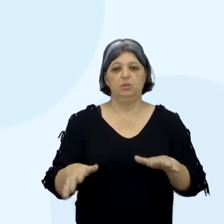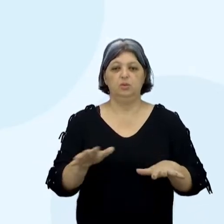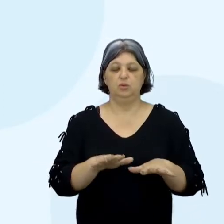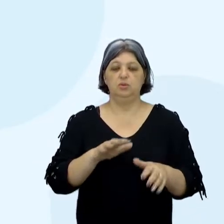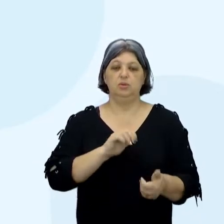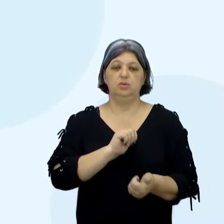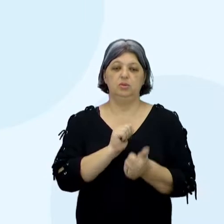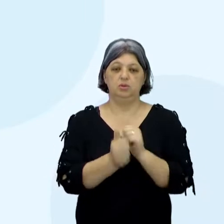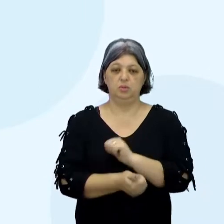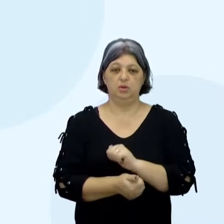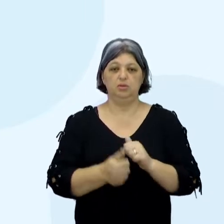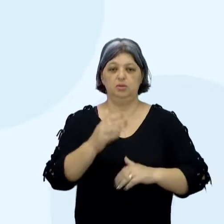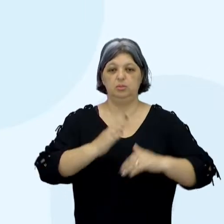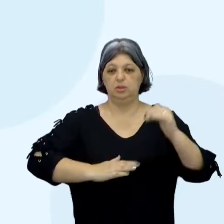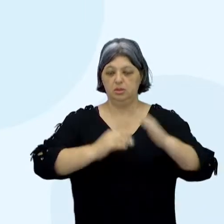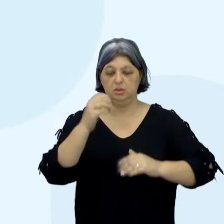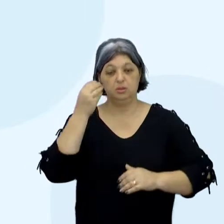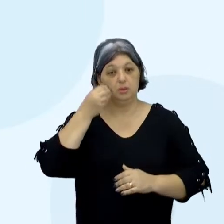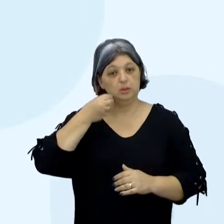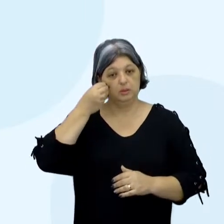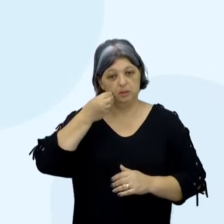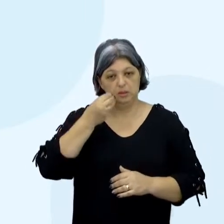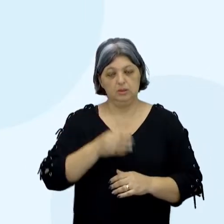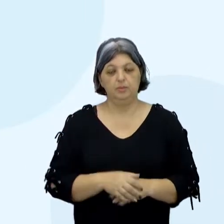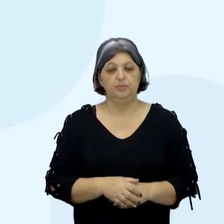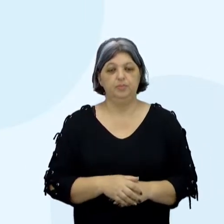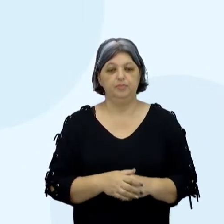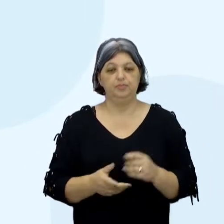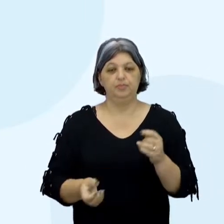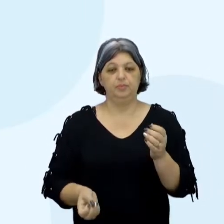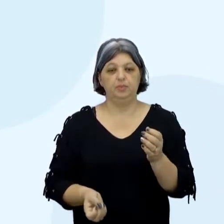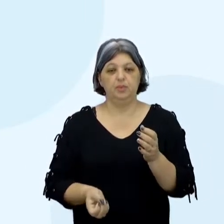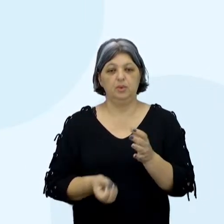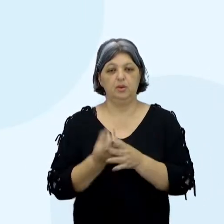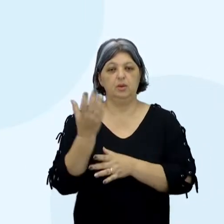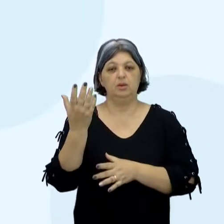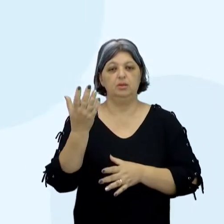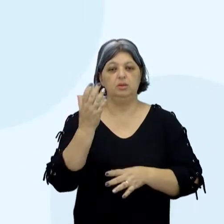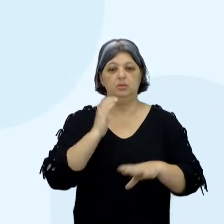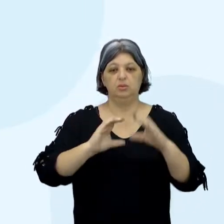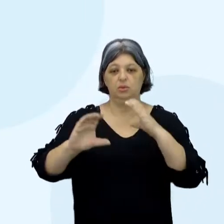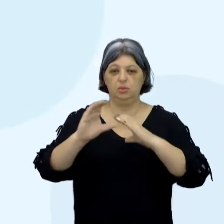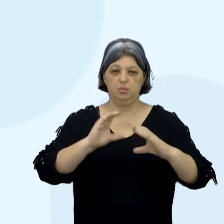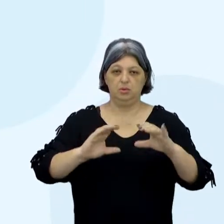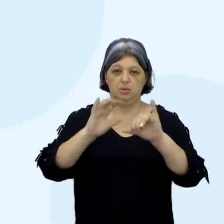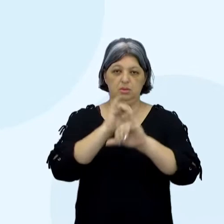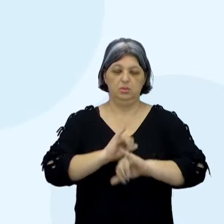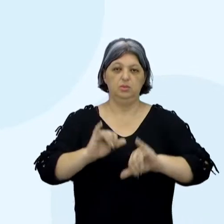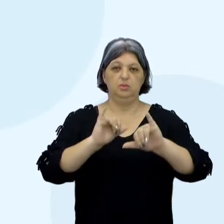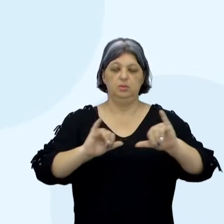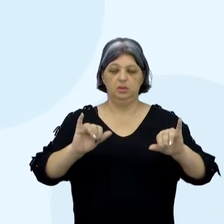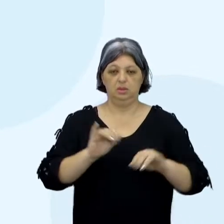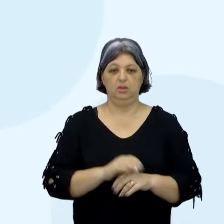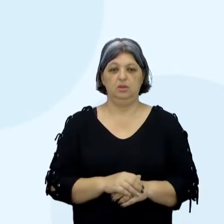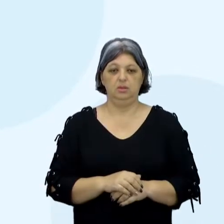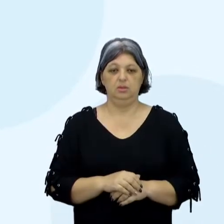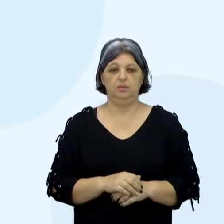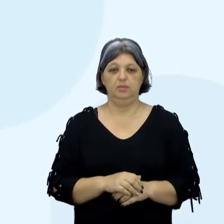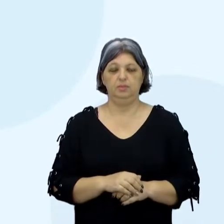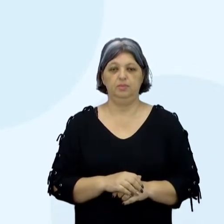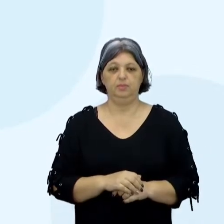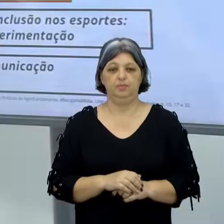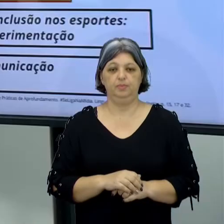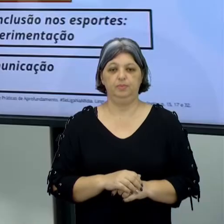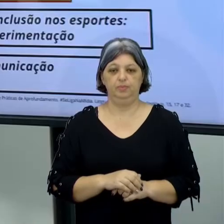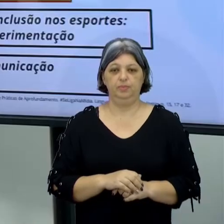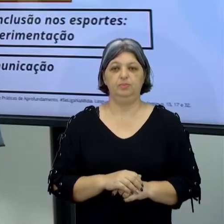de Experimentação, professora Mara Valéria, e a Criação e Comunicação Publicitária com o professor Josélio. Eu, professor Mauro Farias, do Laboratório de Produção